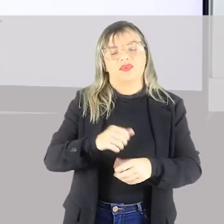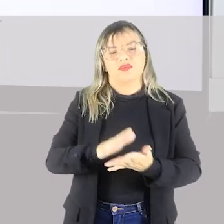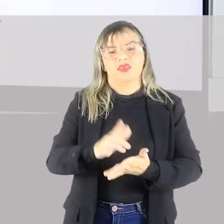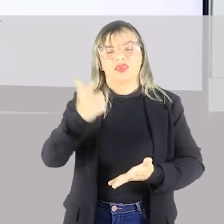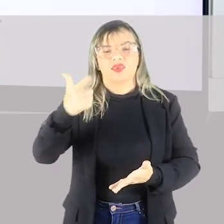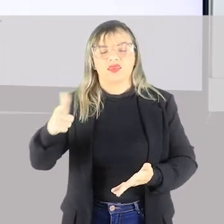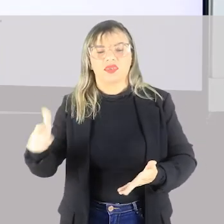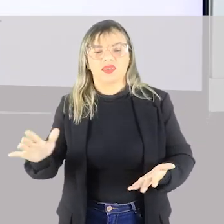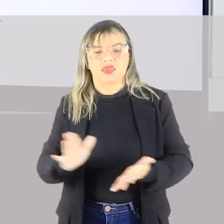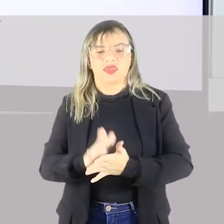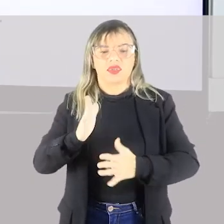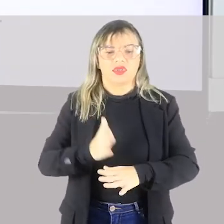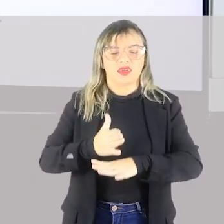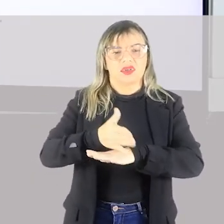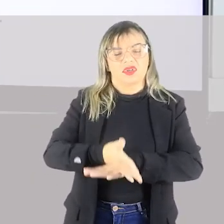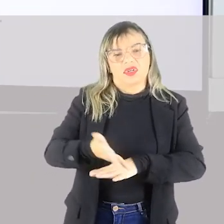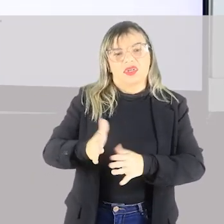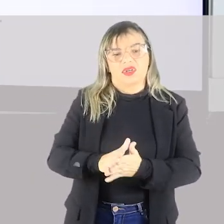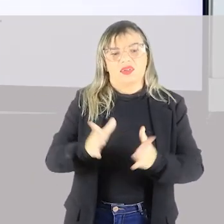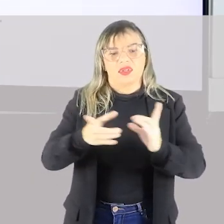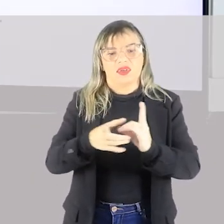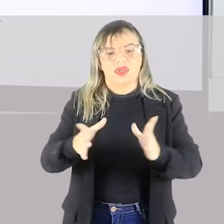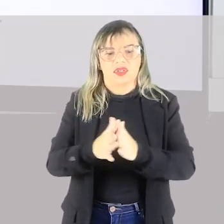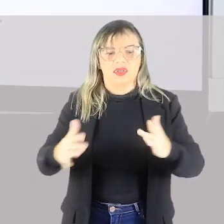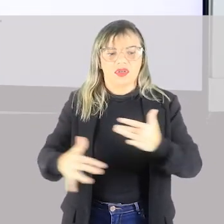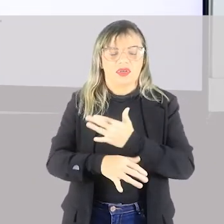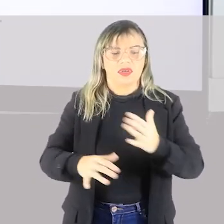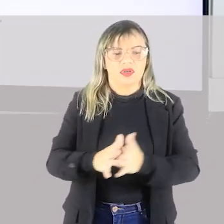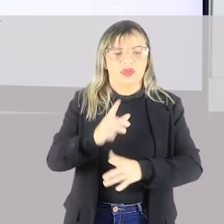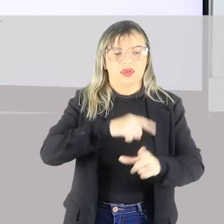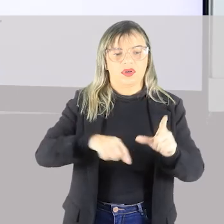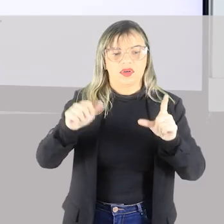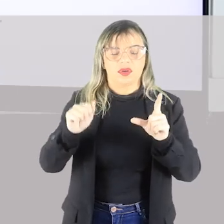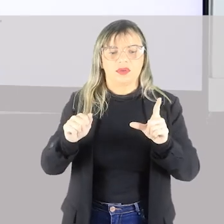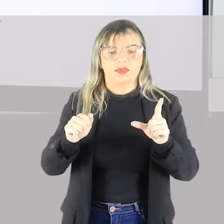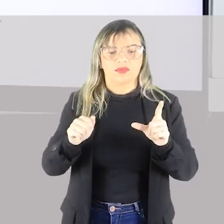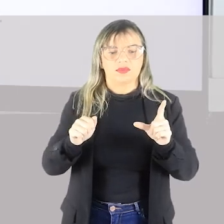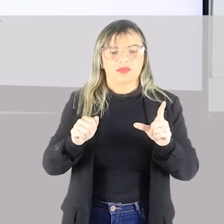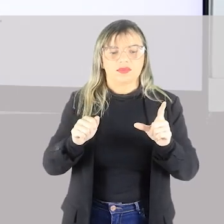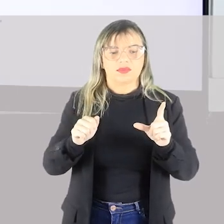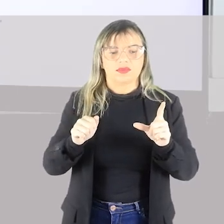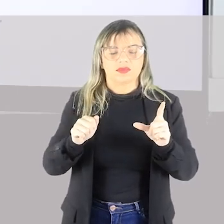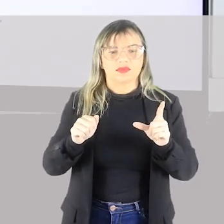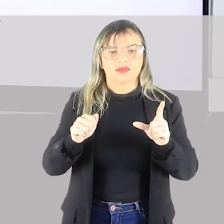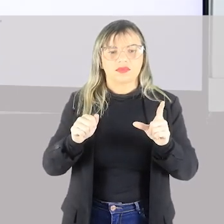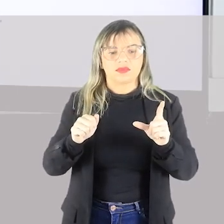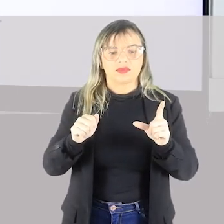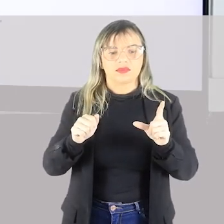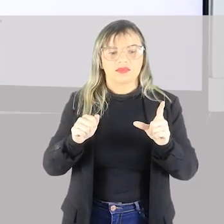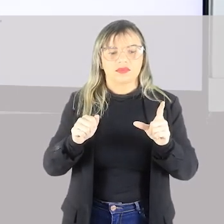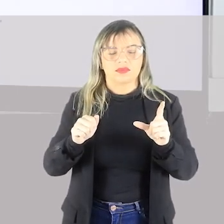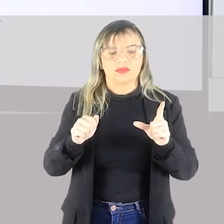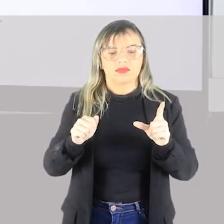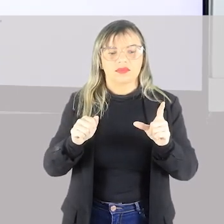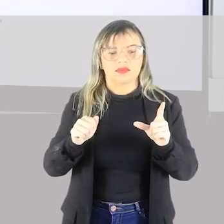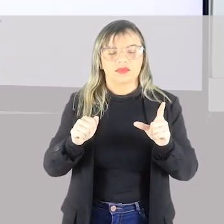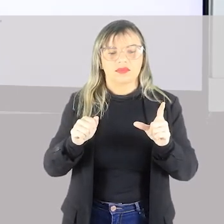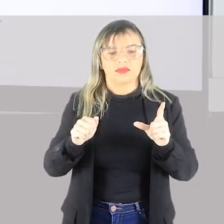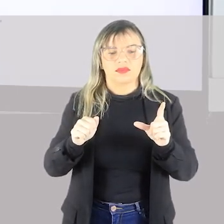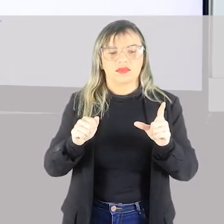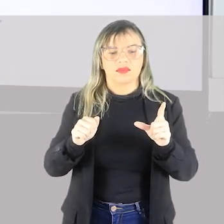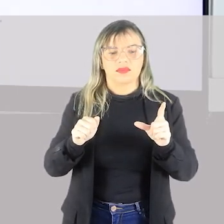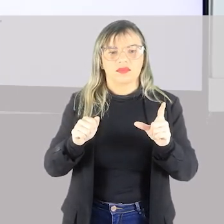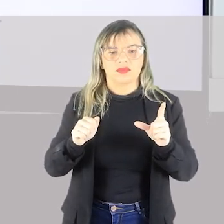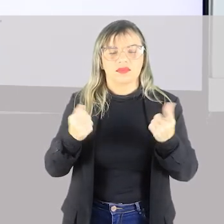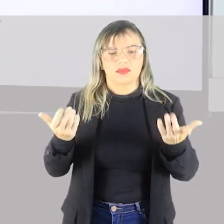acesso a essa participação? A redução dos impostos municipais. Bom, seria uma